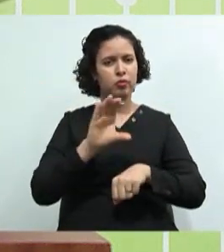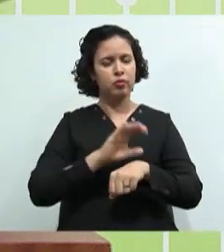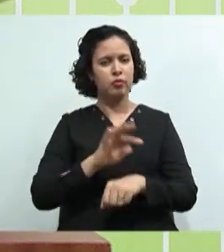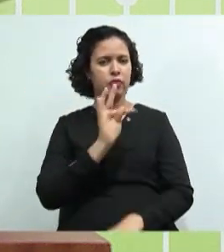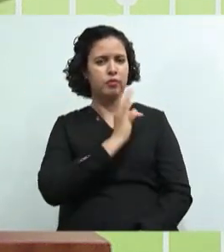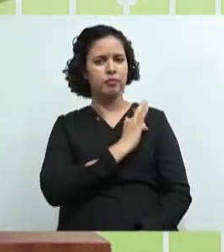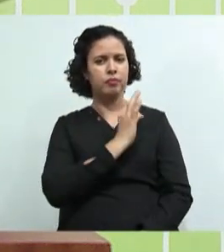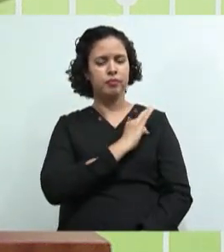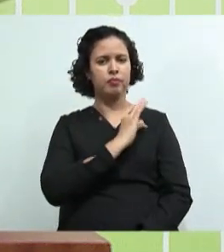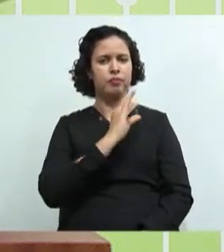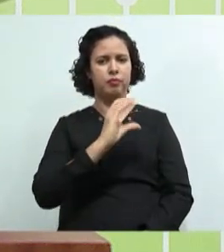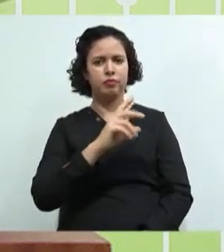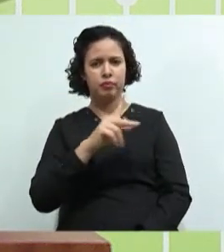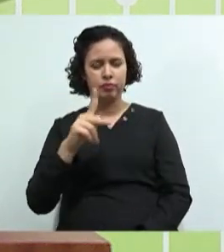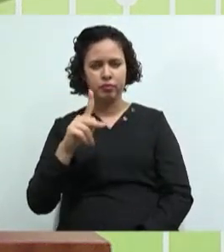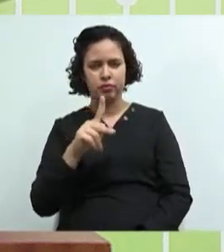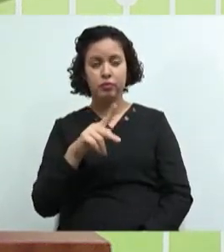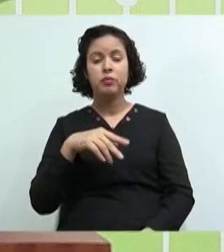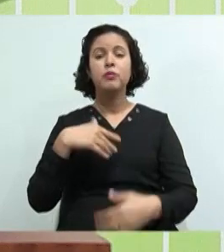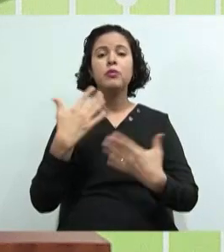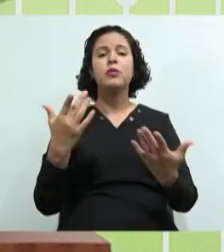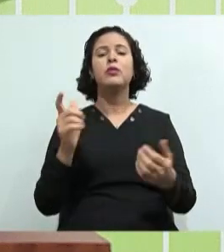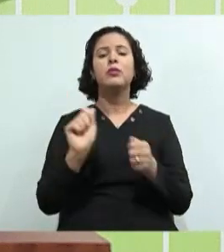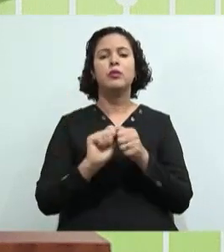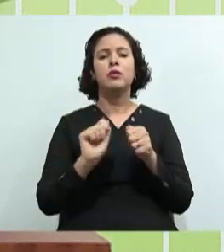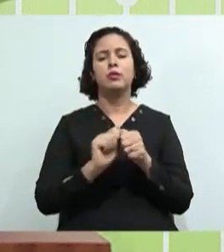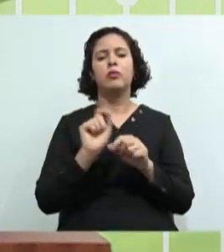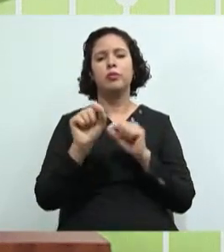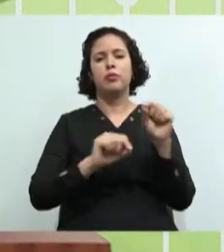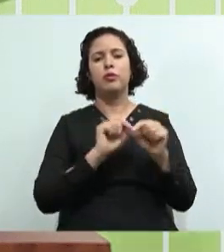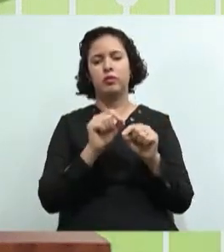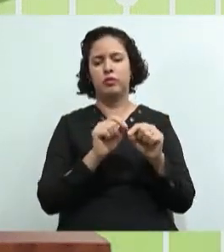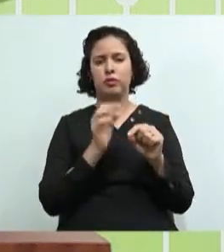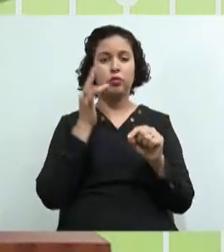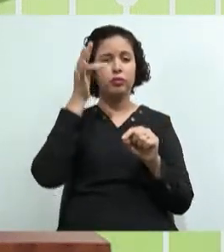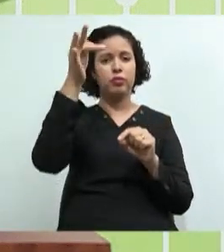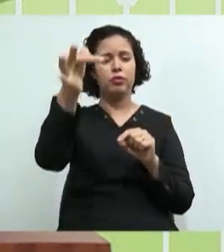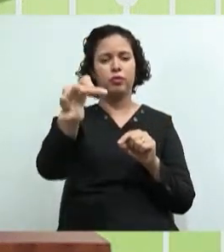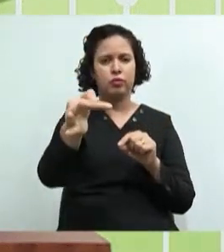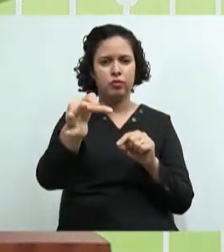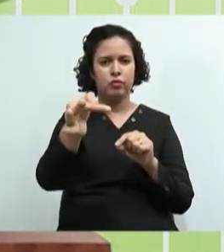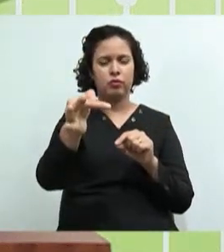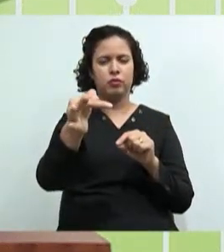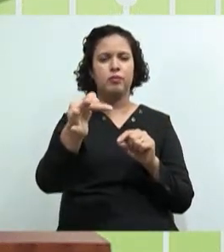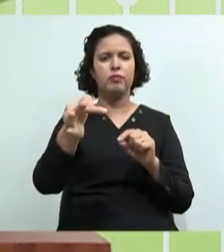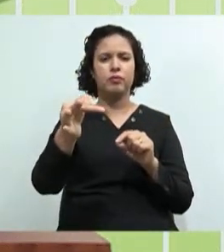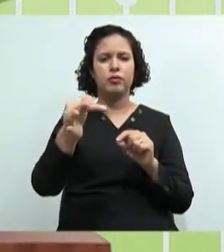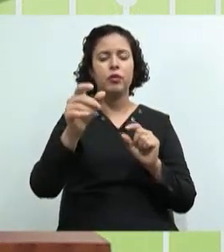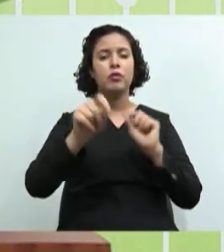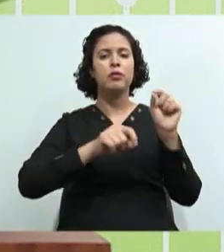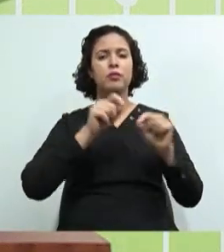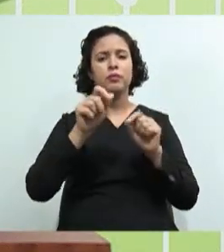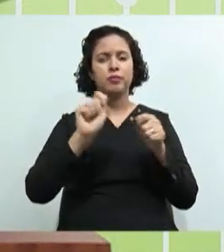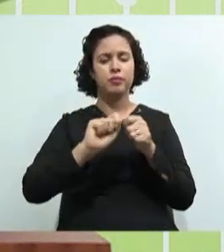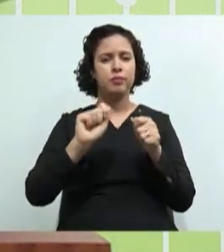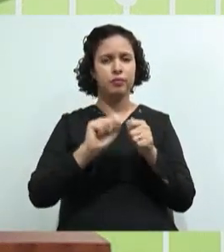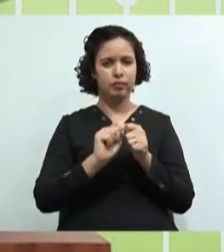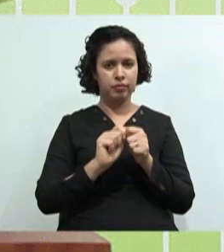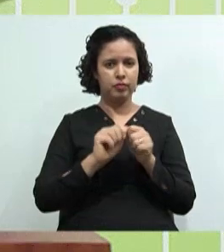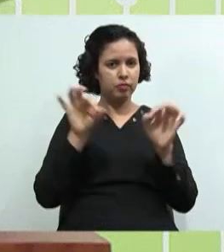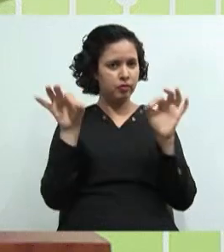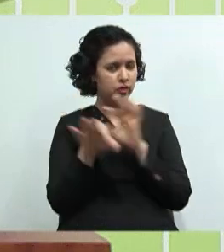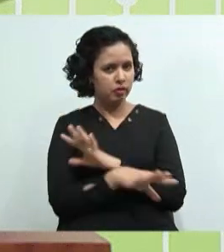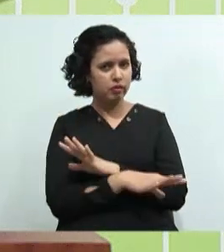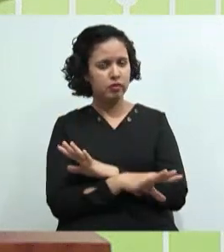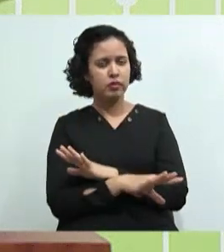cooperativismo. Olha só a visão, lembra? A gente verifica a visão lá na frente, o que você quer ser quando crescer, O que eu vou fazer quando eu